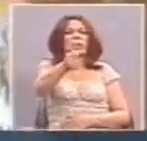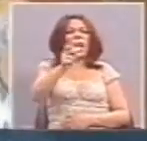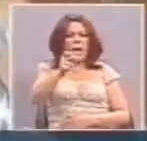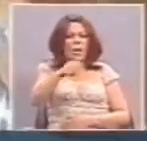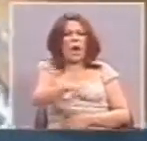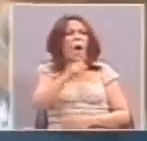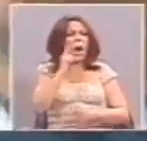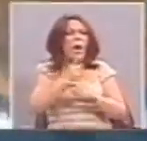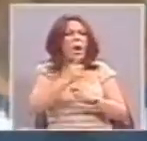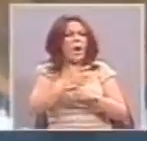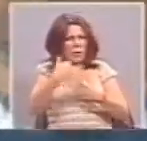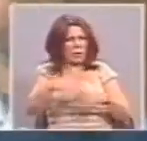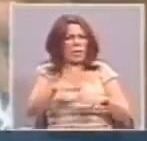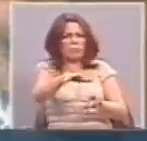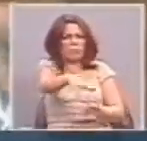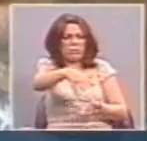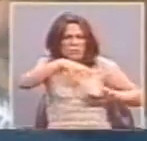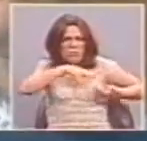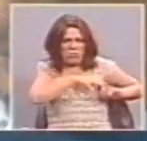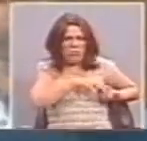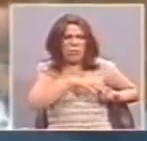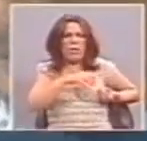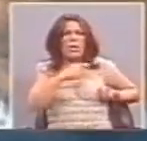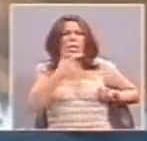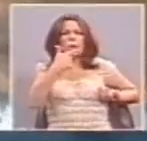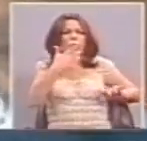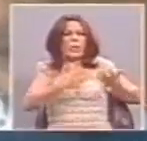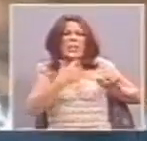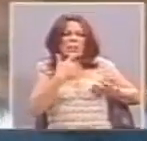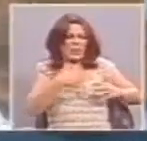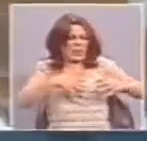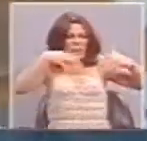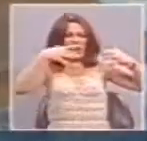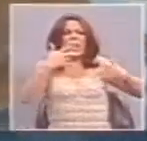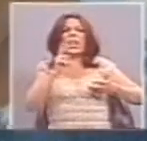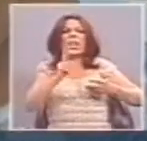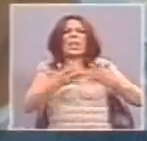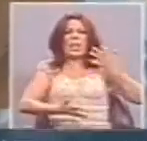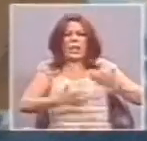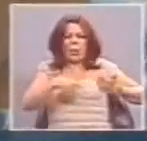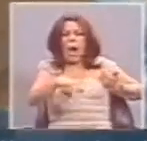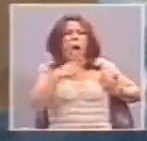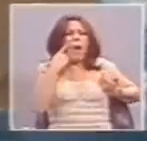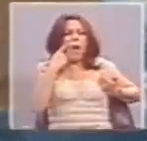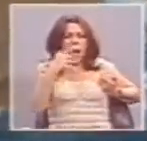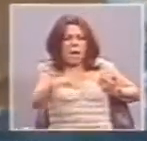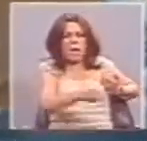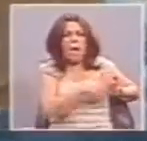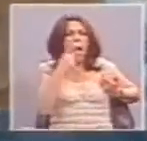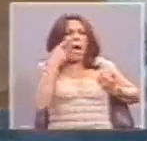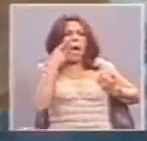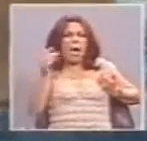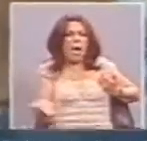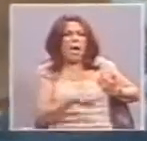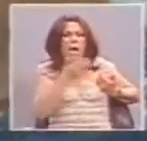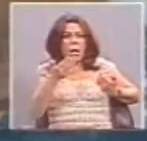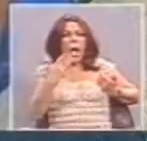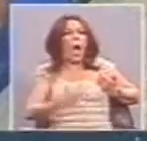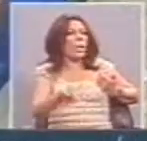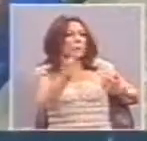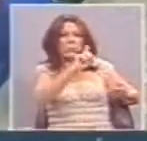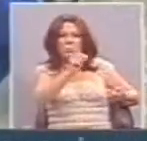peixe-espada mantinha-se. Pronto, apanhava-se aquelas tantos x toneladas ou tantos x quilos, mantinha-se. Agora, pronto, é...